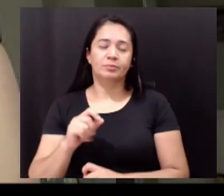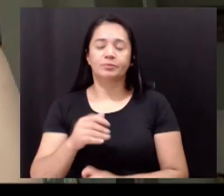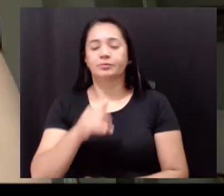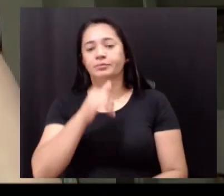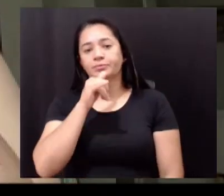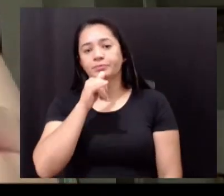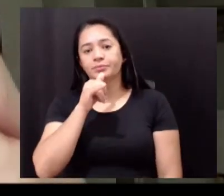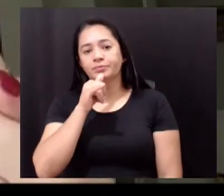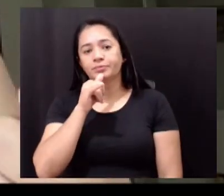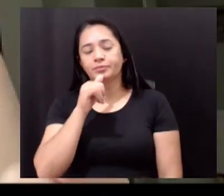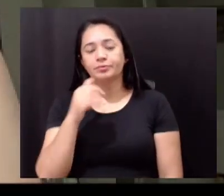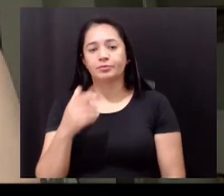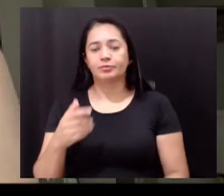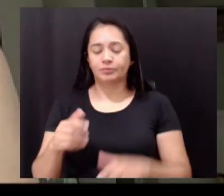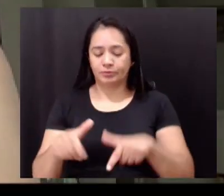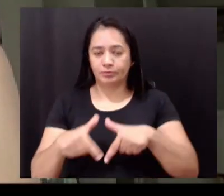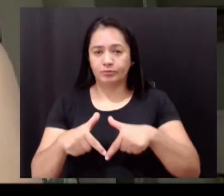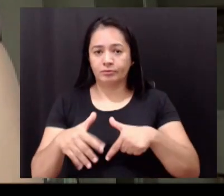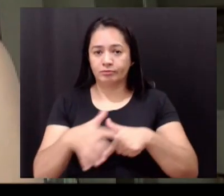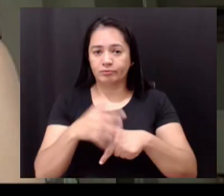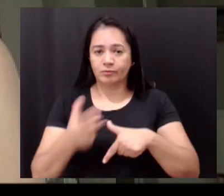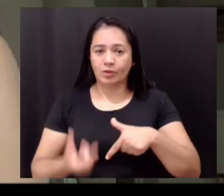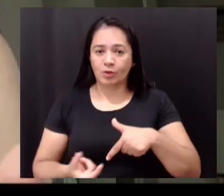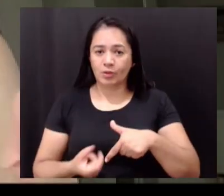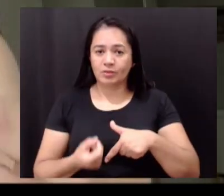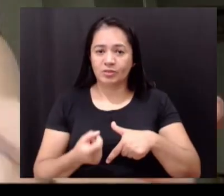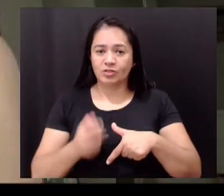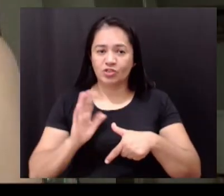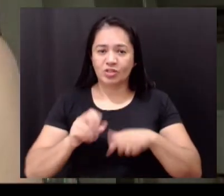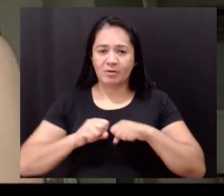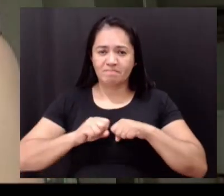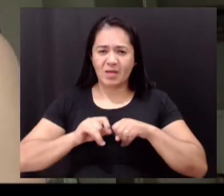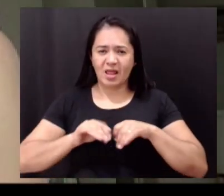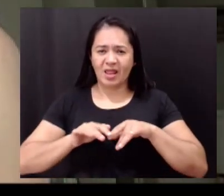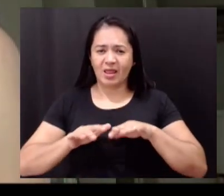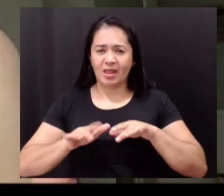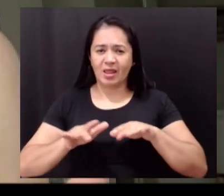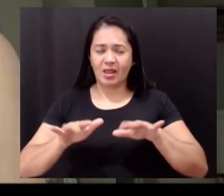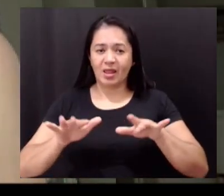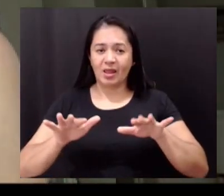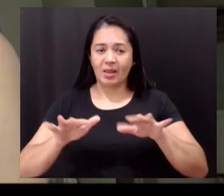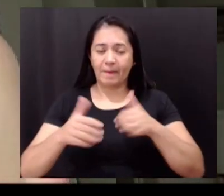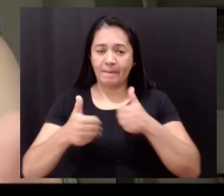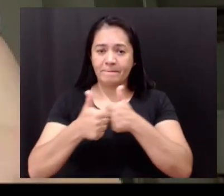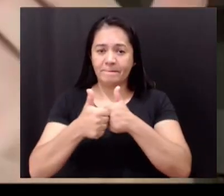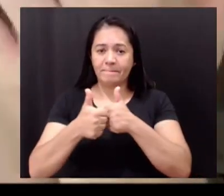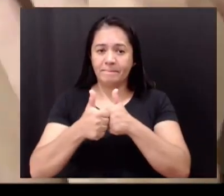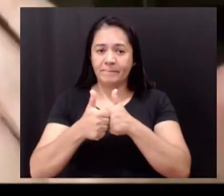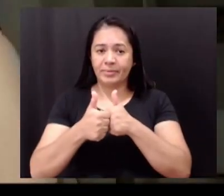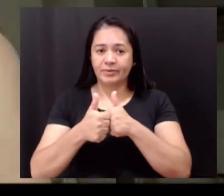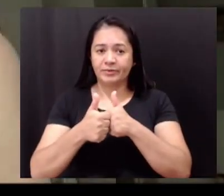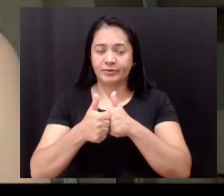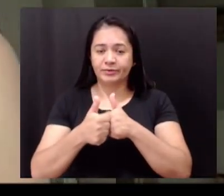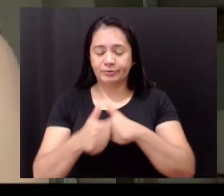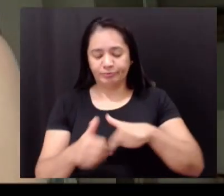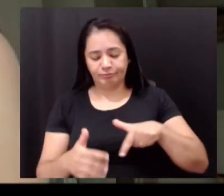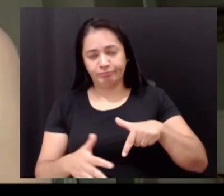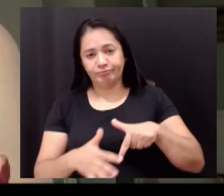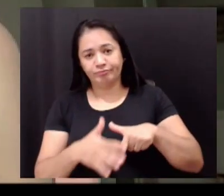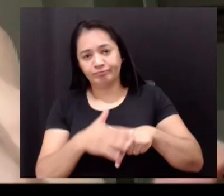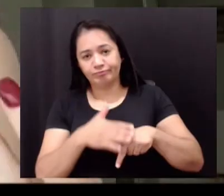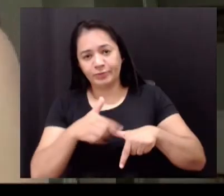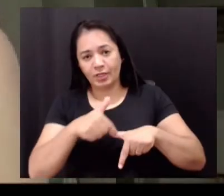colo do útero já invadiu as paredes próximas ao colo do útero, laterais ao